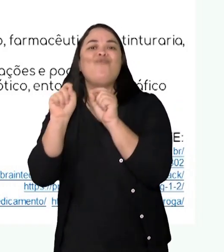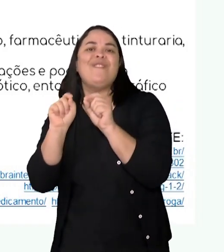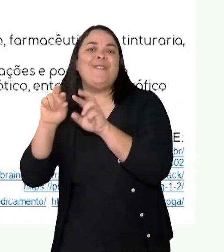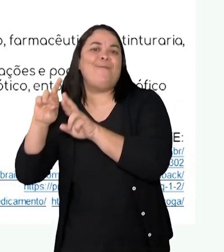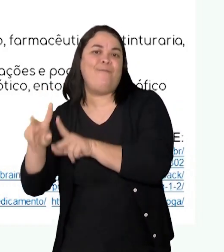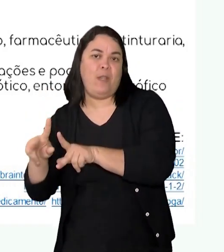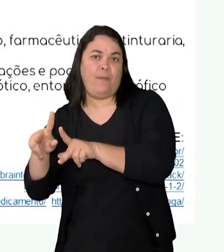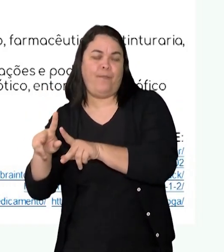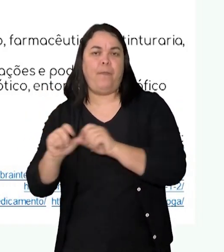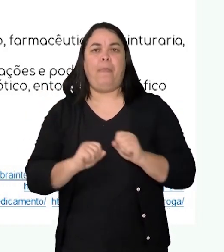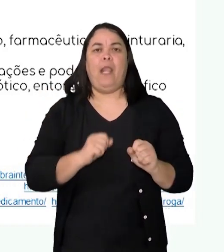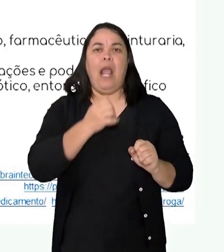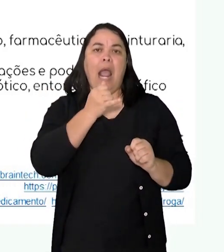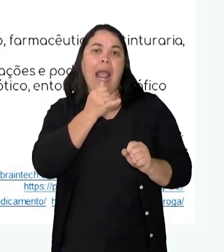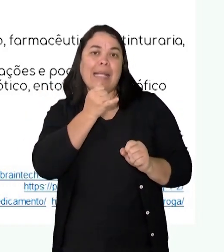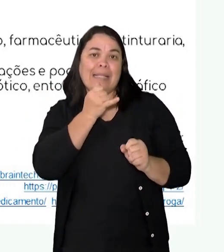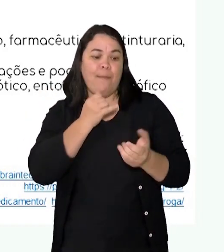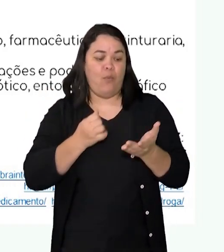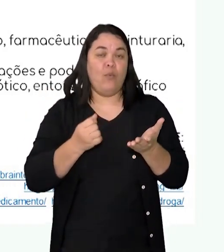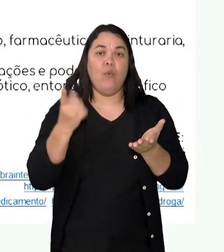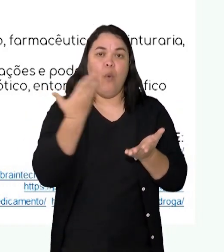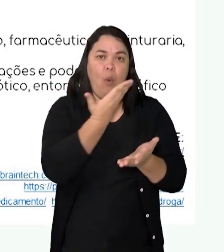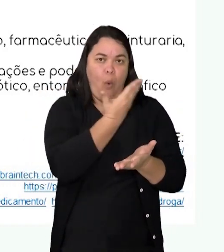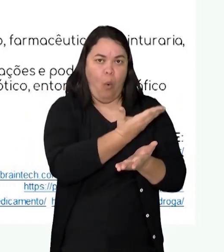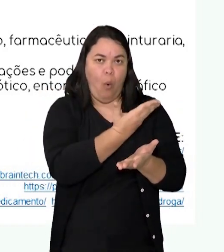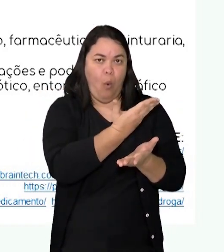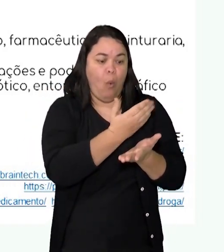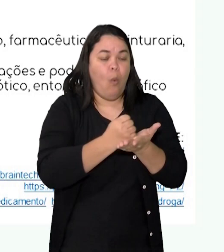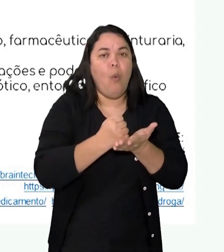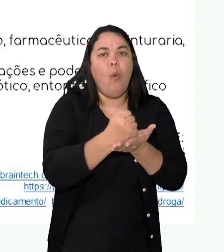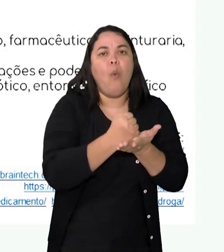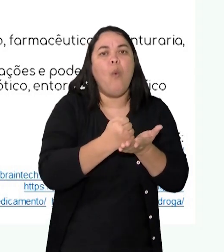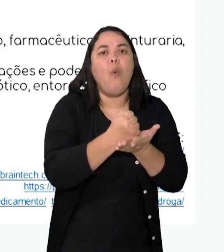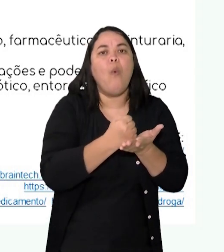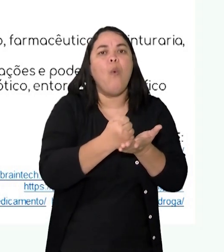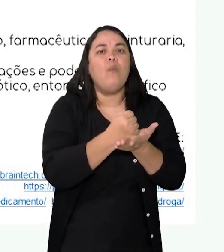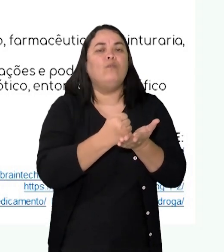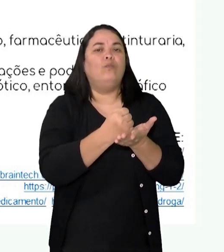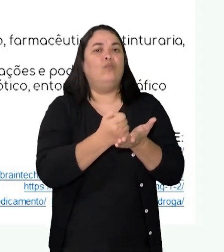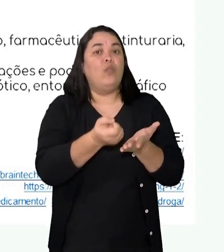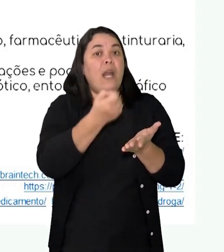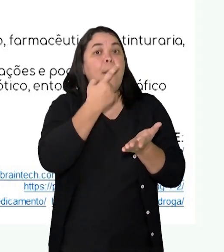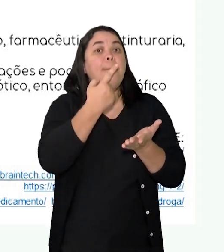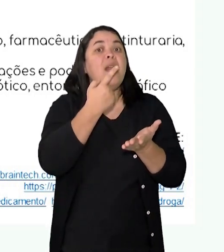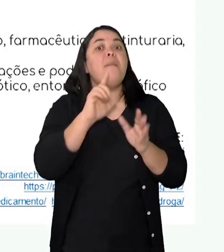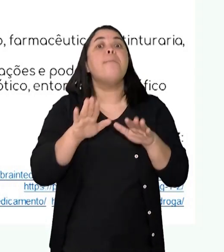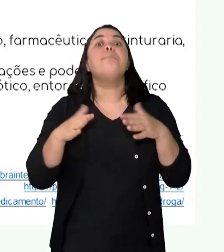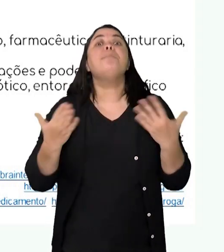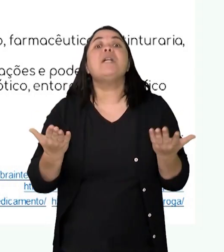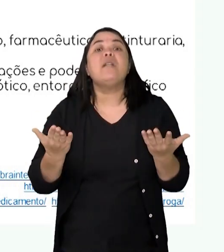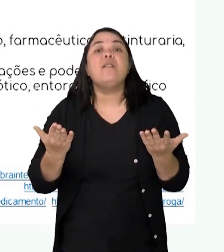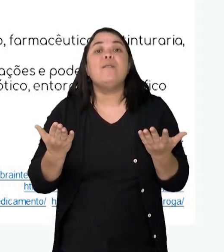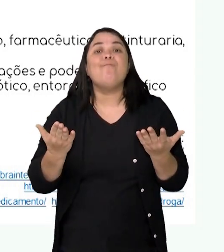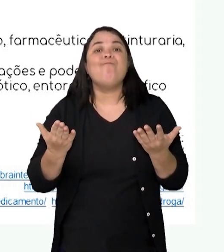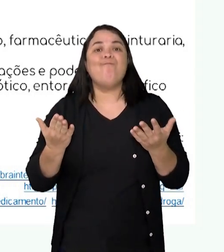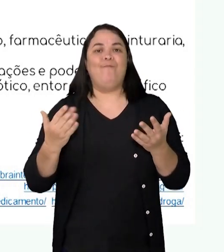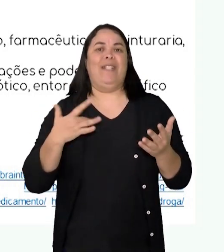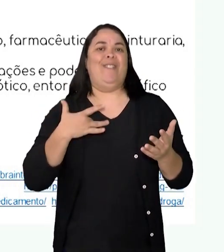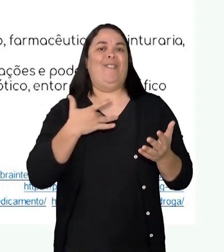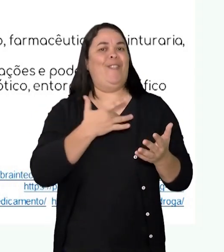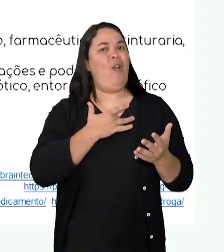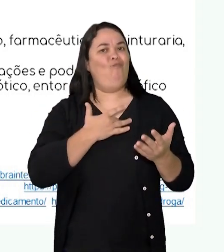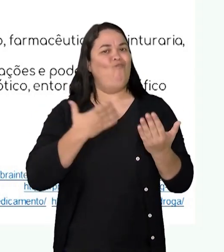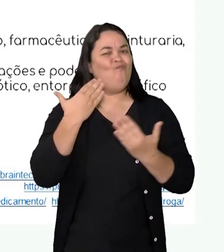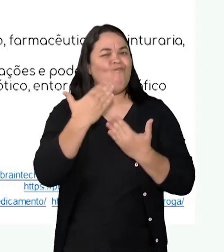coisa chamada de remédio. A gente está dizendo, ó, substância ou produto desenvolvido para tratar uma